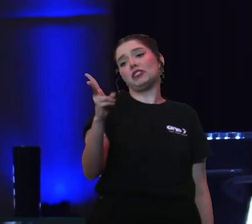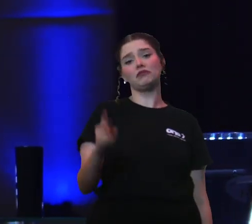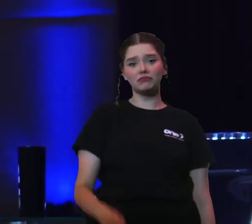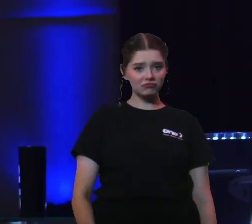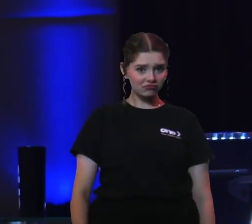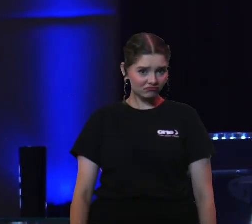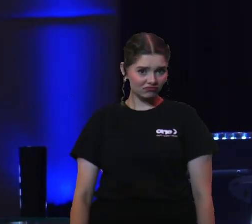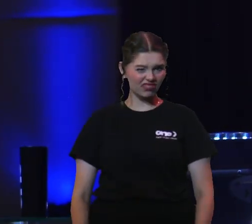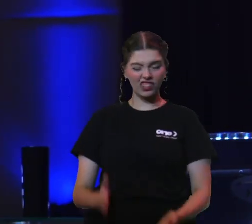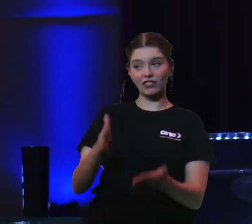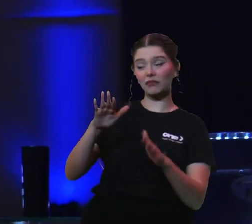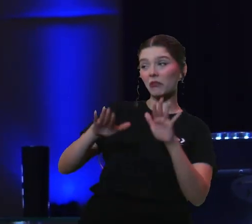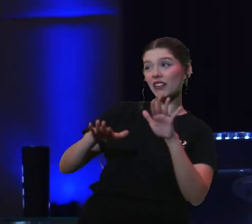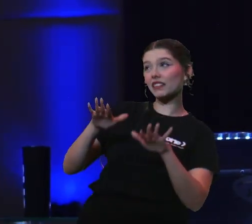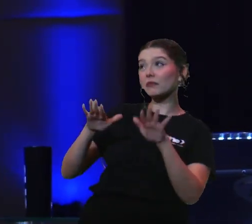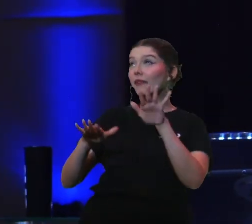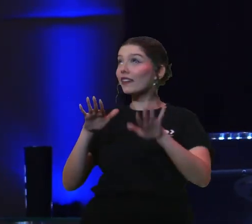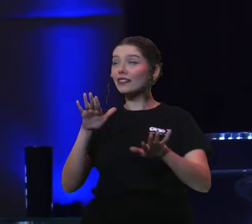frio, o morno.